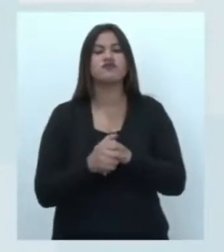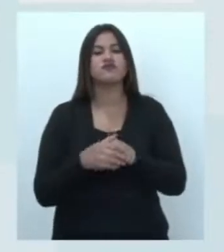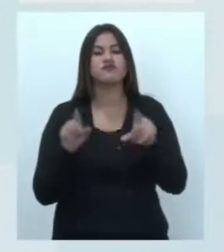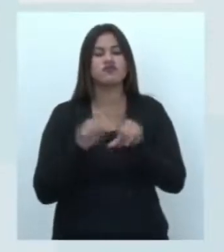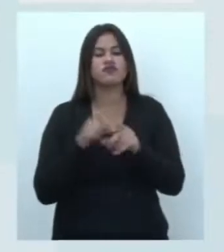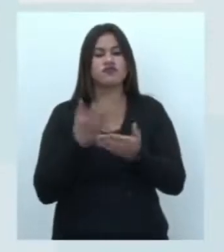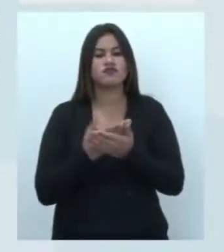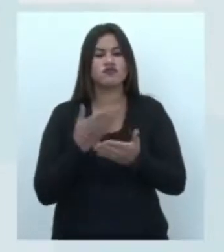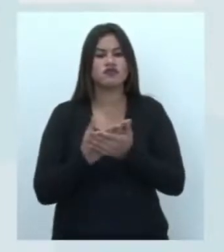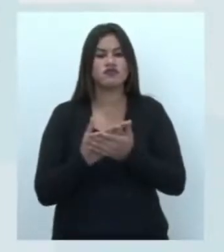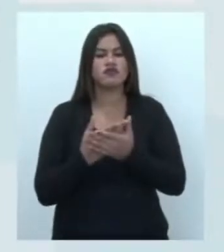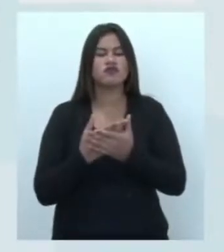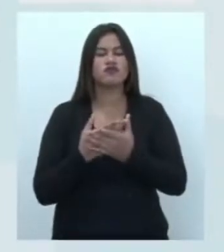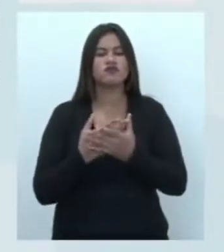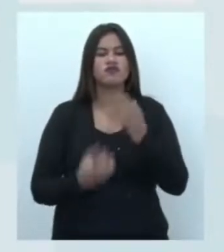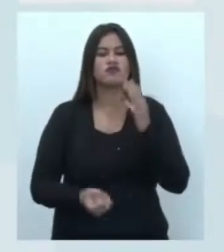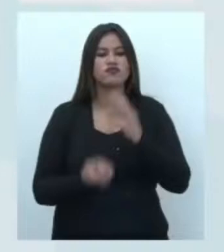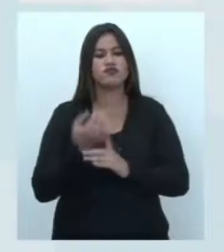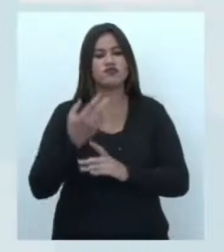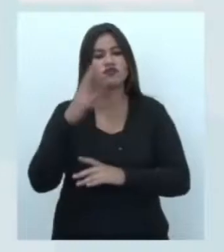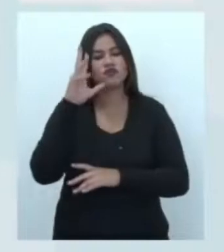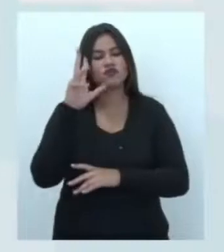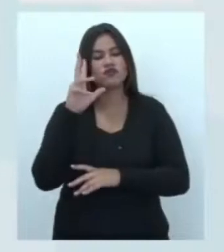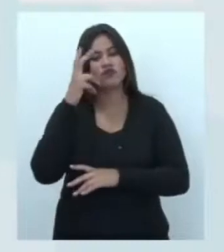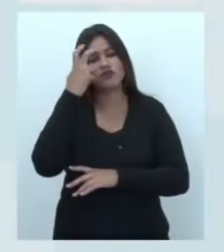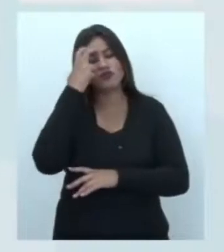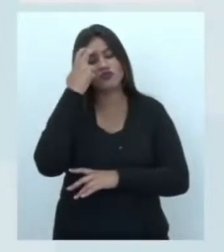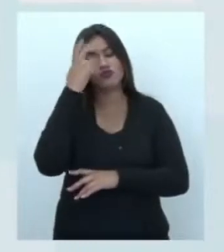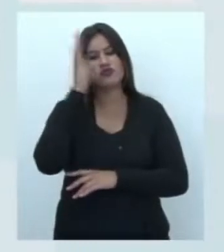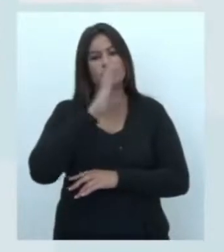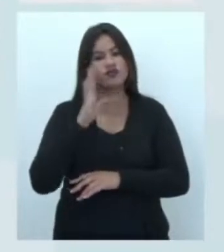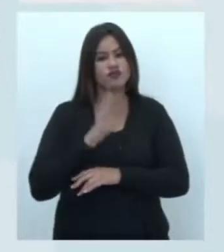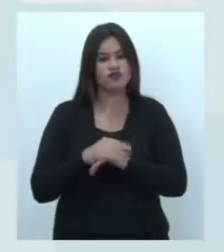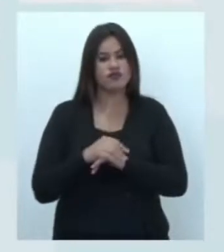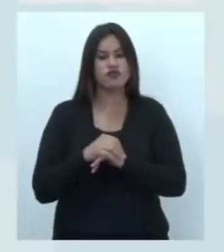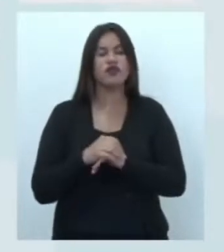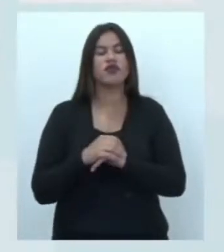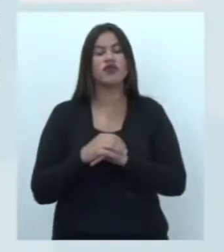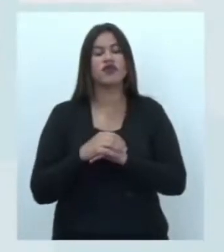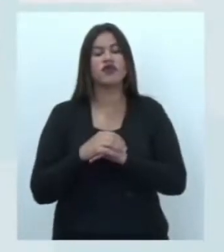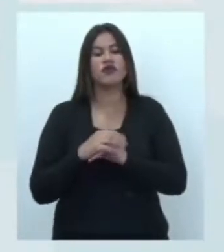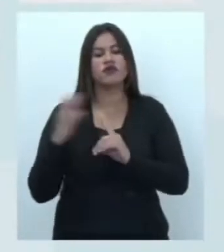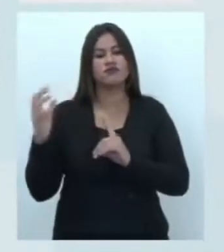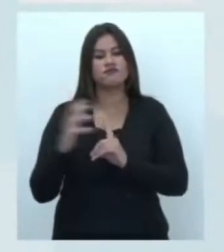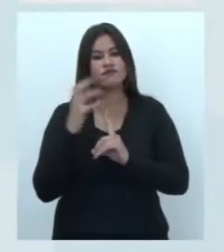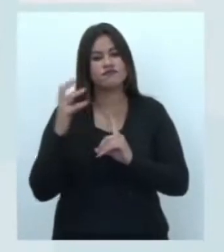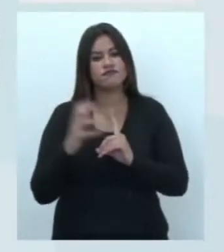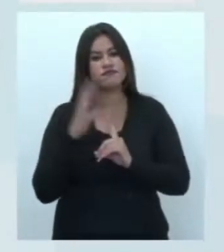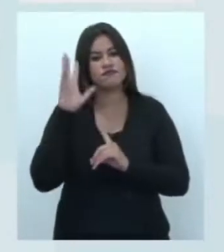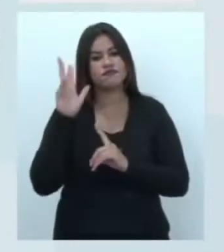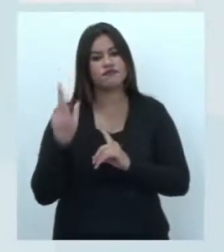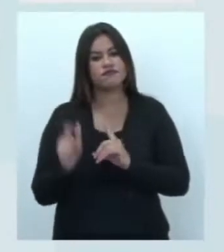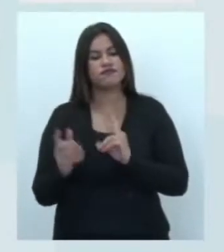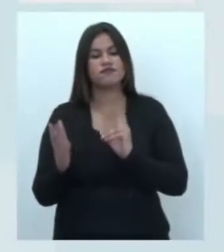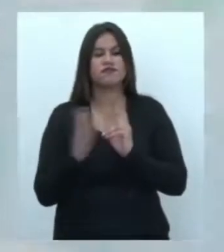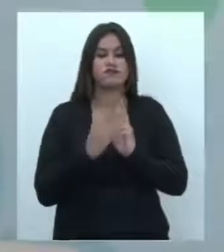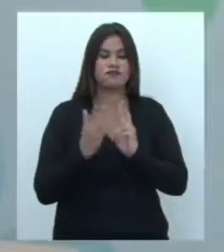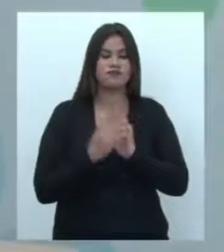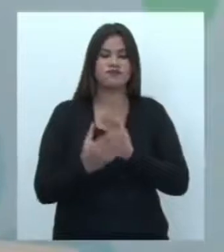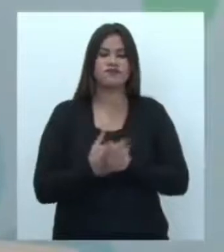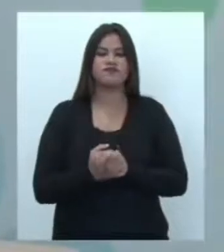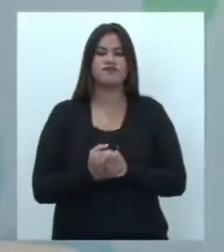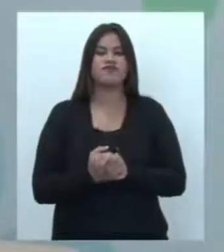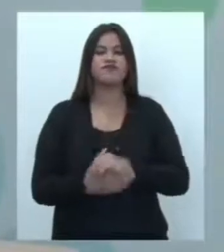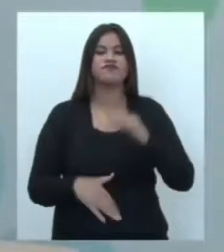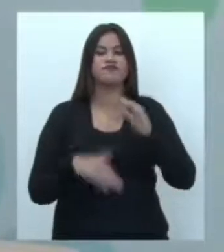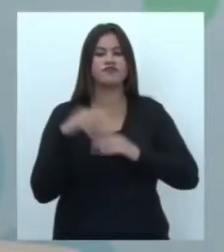a formação da cultura brasileira, destacando as contribuições indígenas e africanas. Então, vamos lá para as duas habilidades